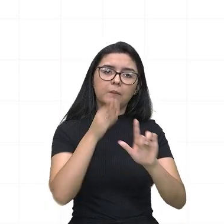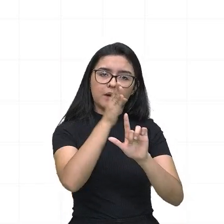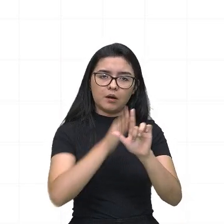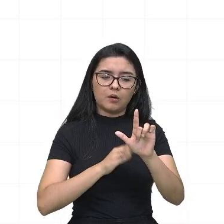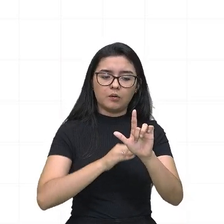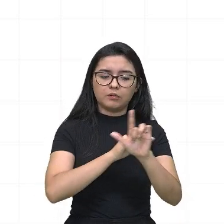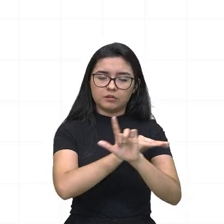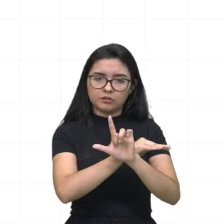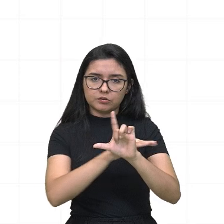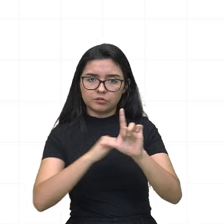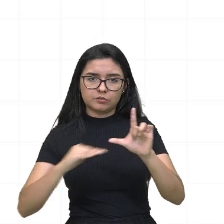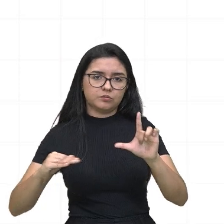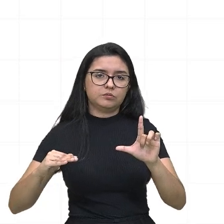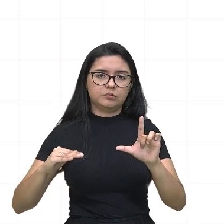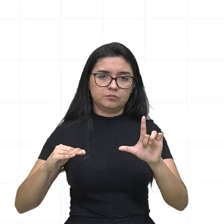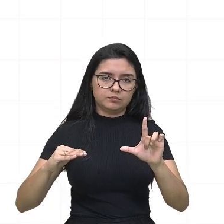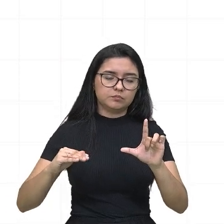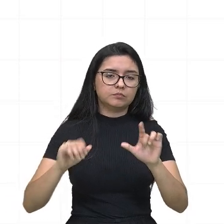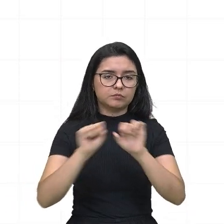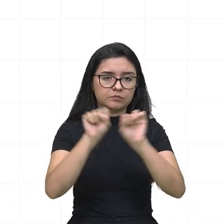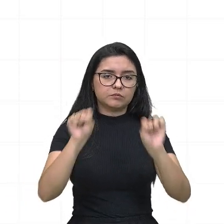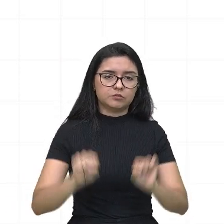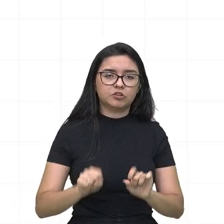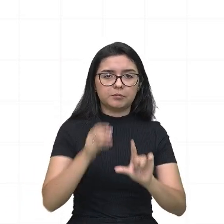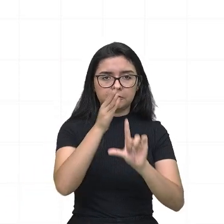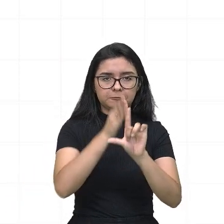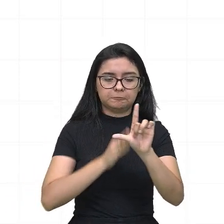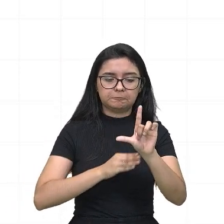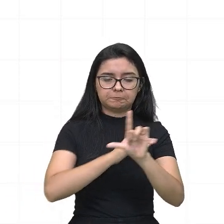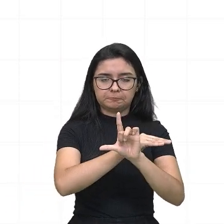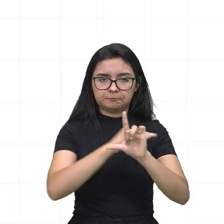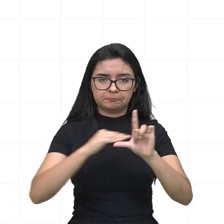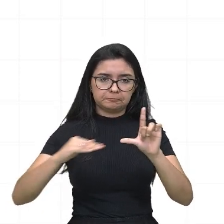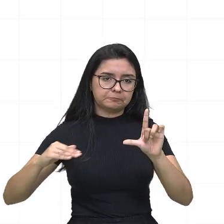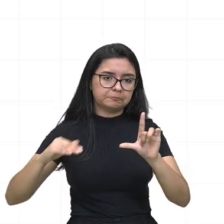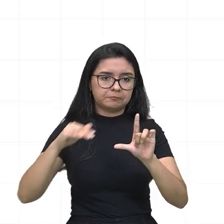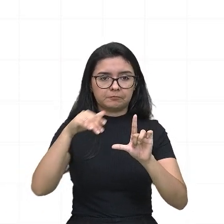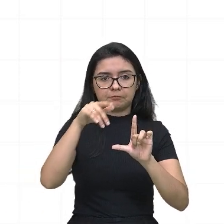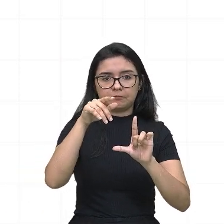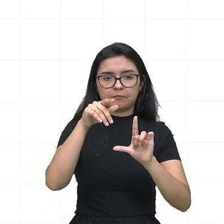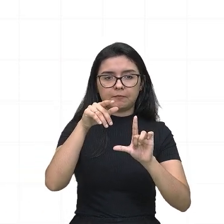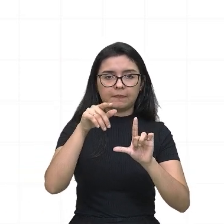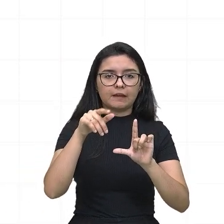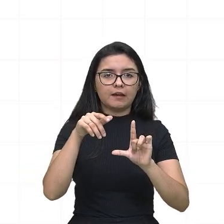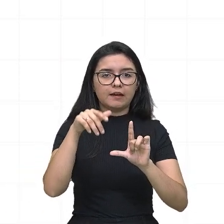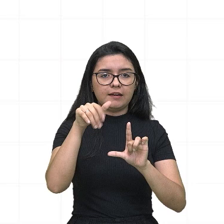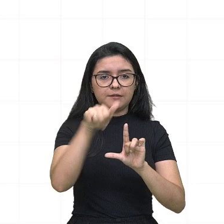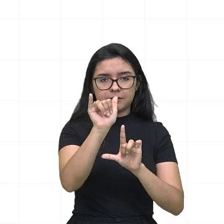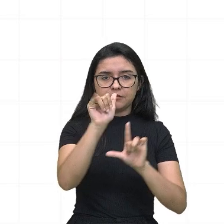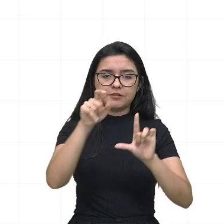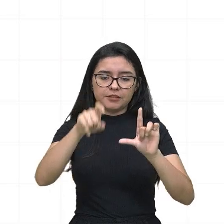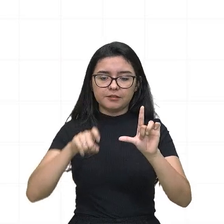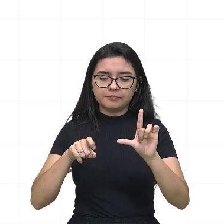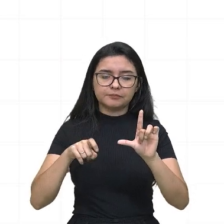de coordenadas e um sistema de coordenadas cartesianas. O que eu falei aqui? É que o ponto,